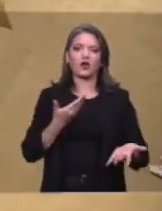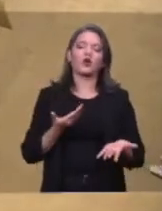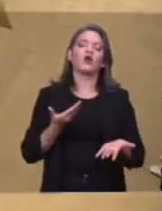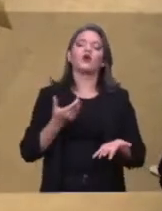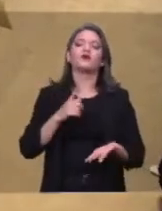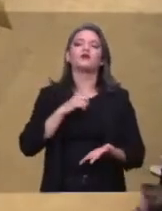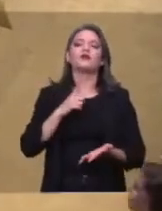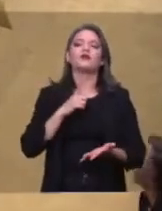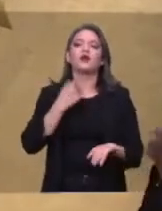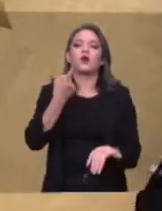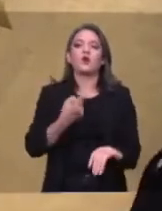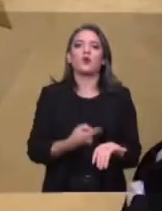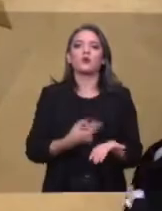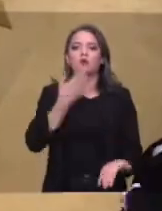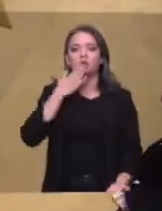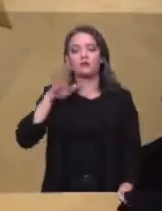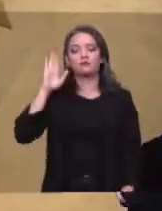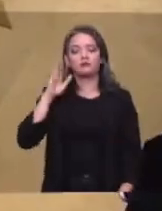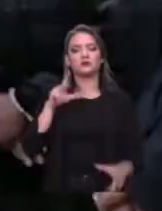Tribunal Federal